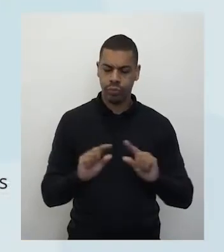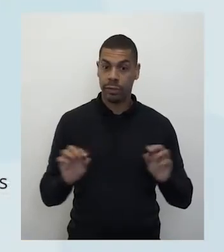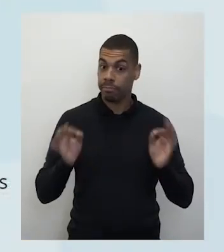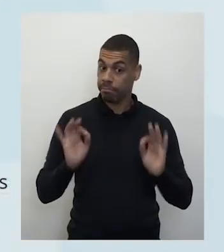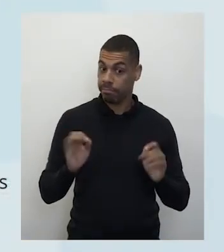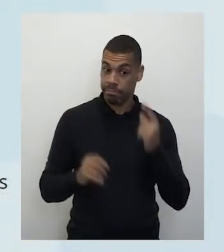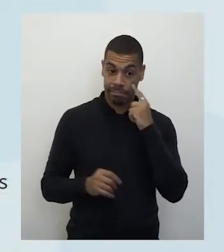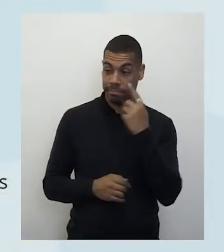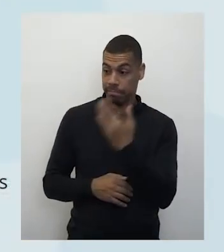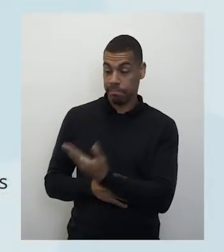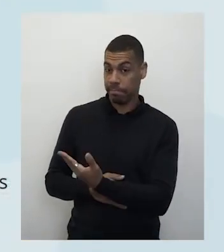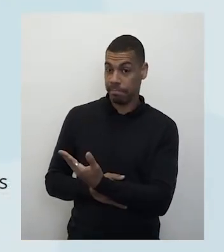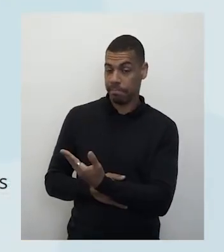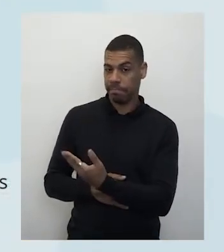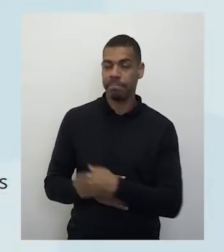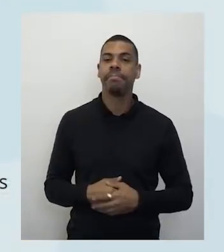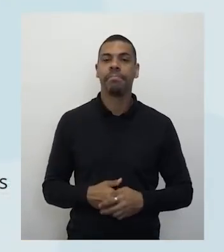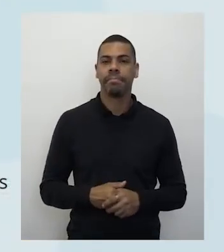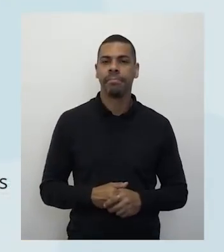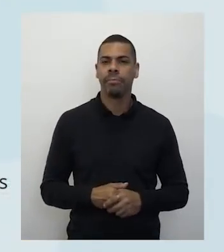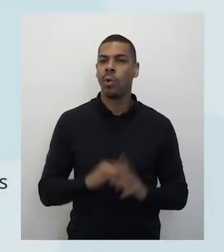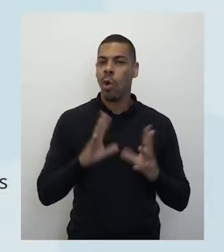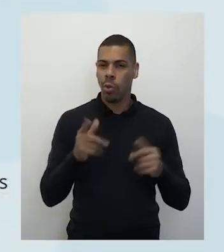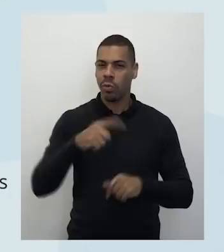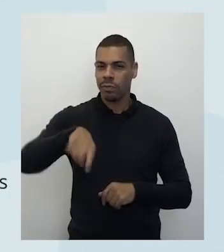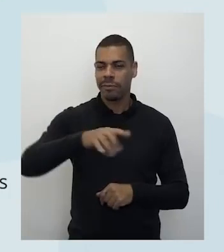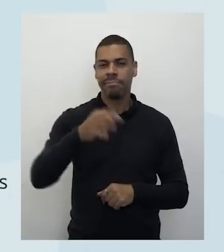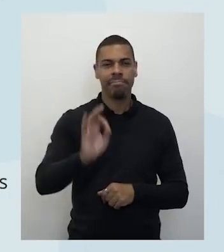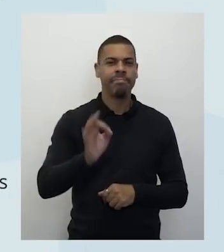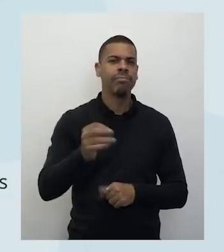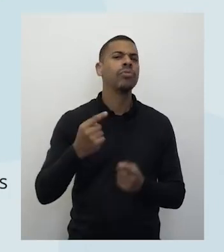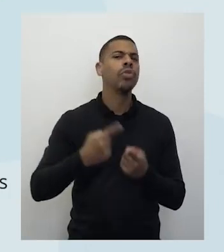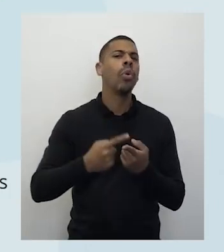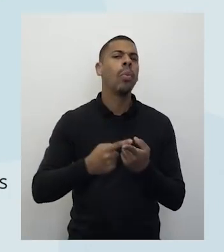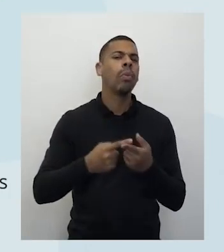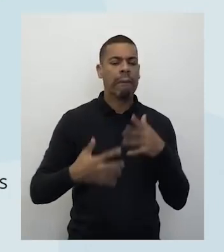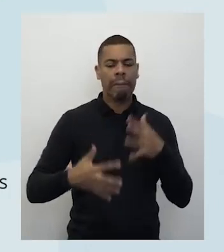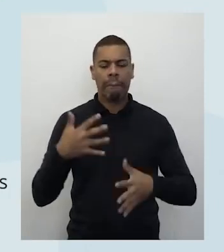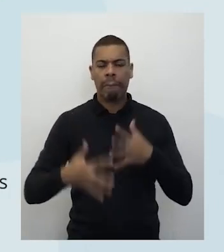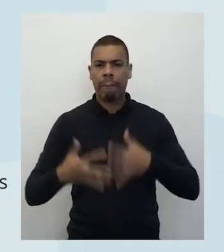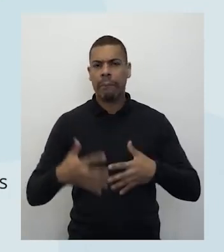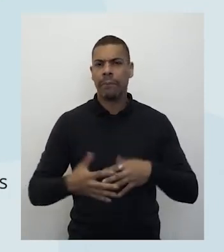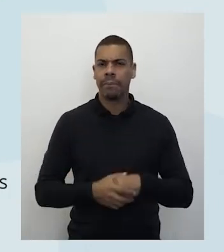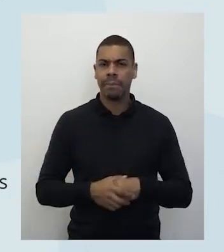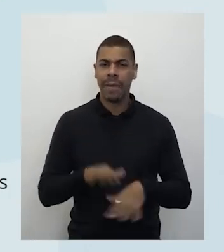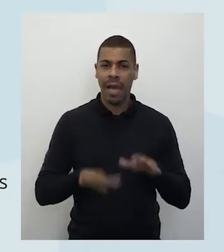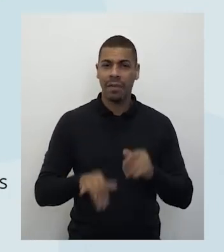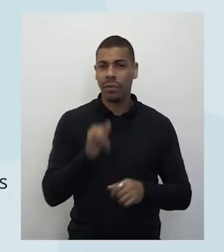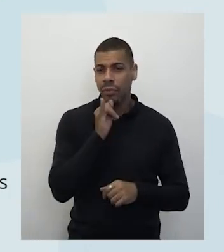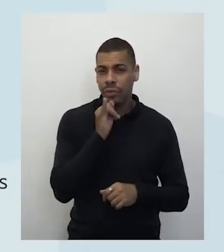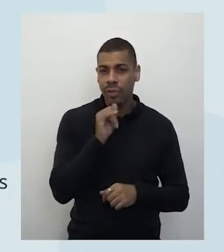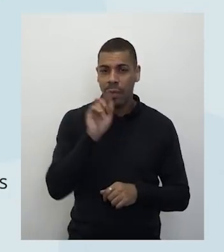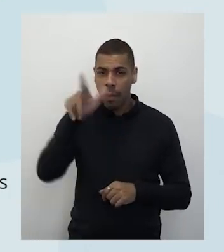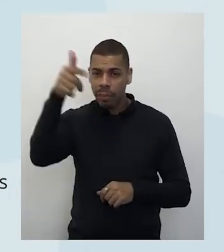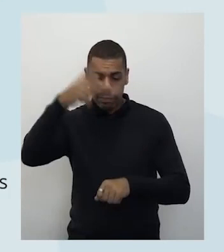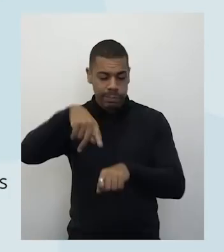meu cachorro, minha cama, meu sofá. Todo mundo acertou. Agora, por que tem essa confusão? Porque muitos estrangeiros confundem, porque